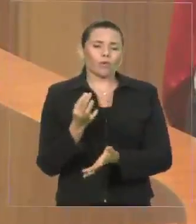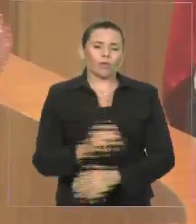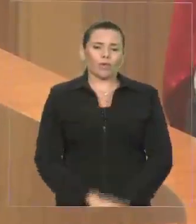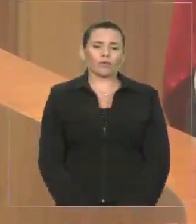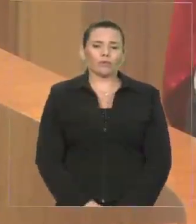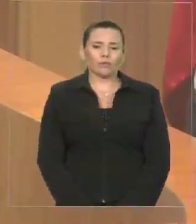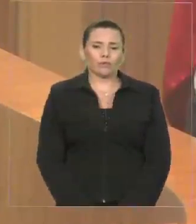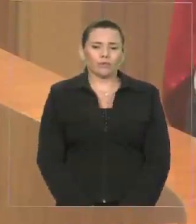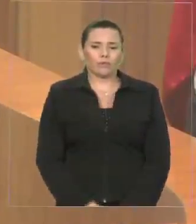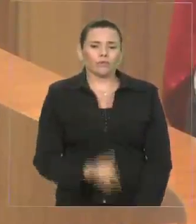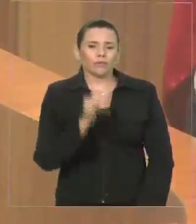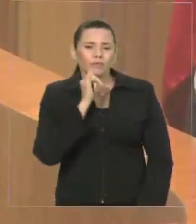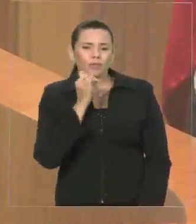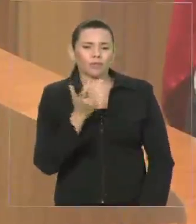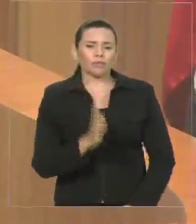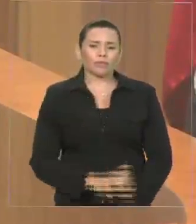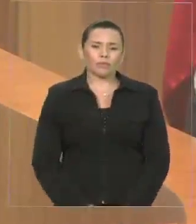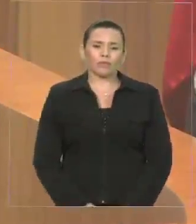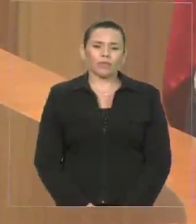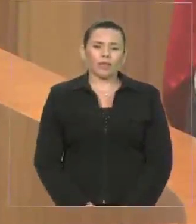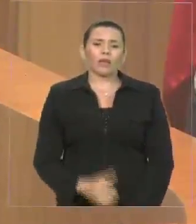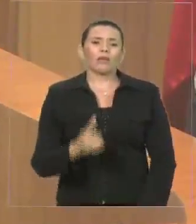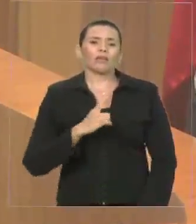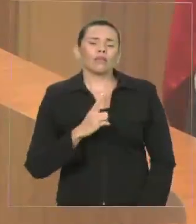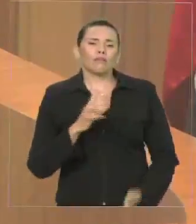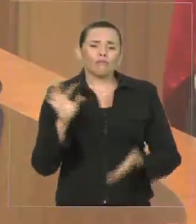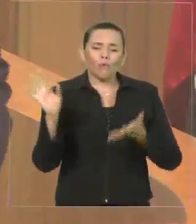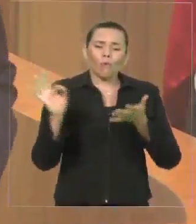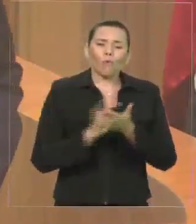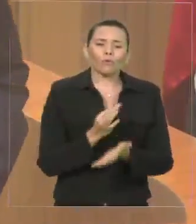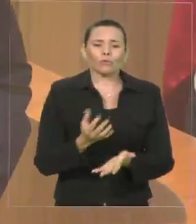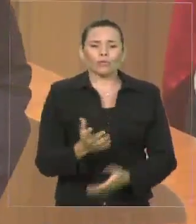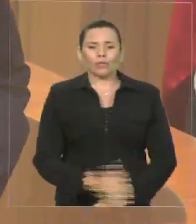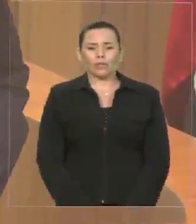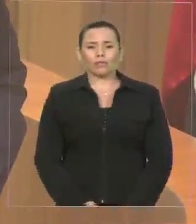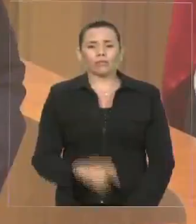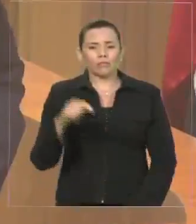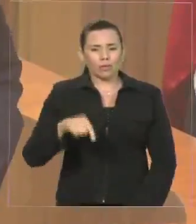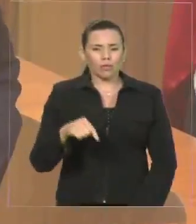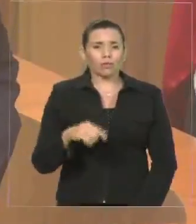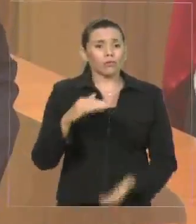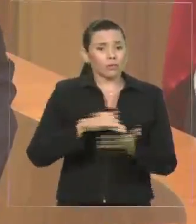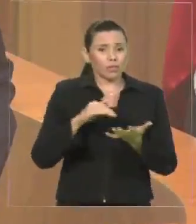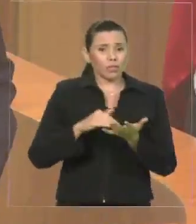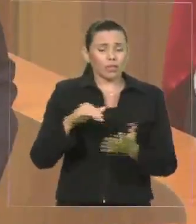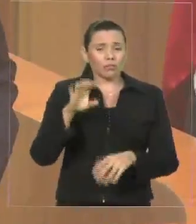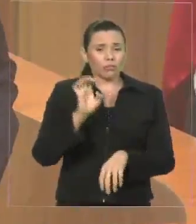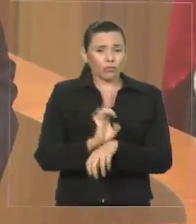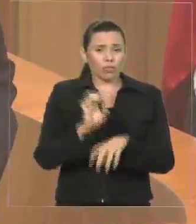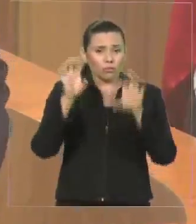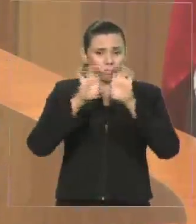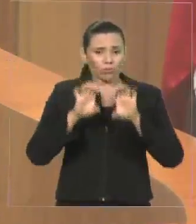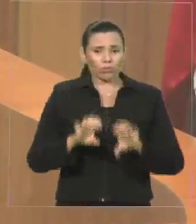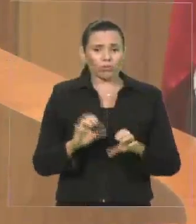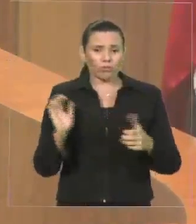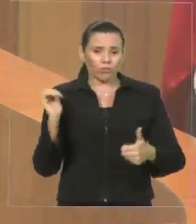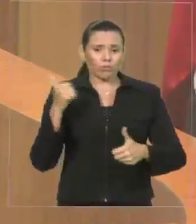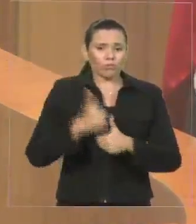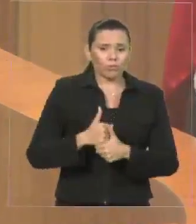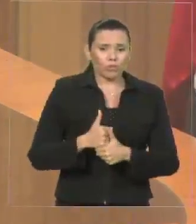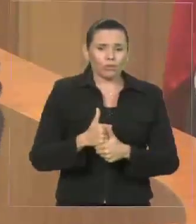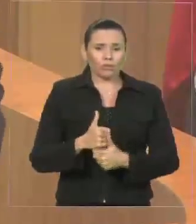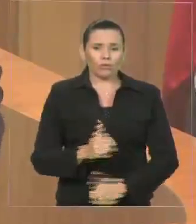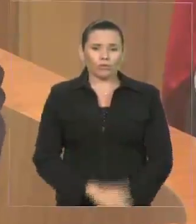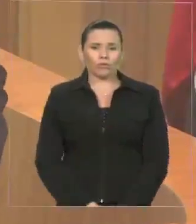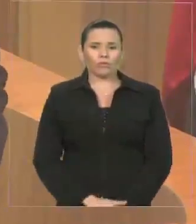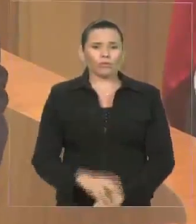casos onde foram feitas as despesas sem contratos. Aqui nós tivemos um caso onde um secretário de Estado de Infraestrutura assumiu que construiu uma praça